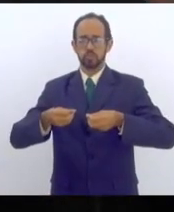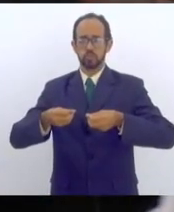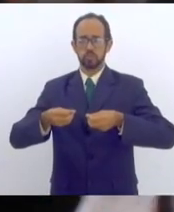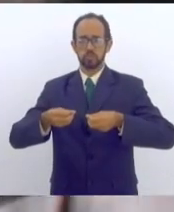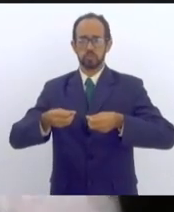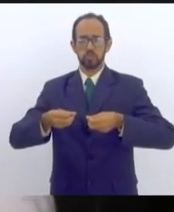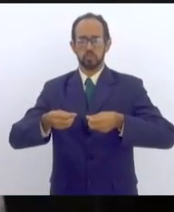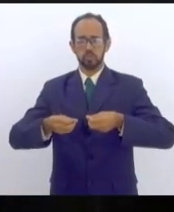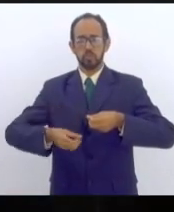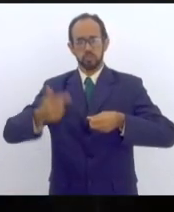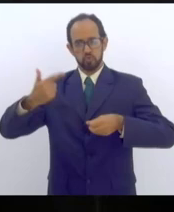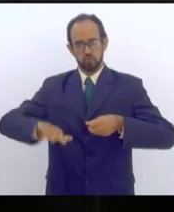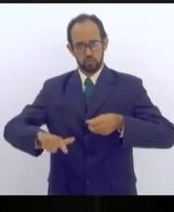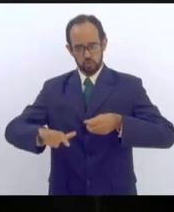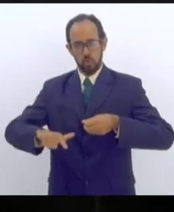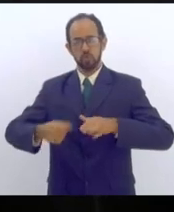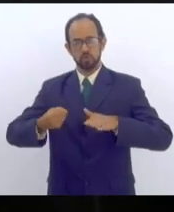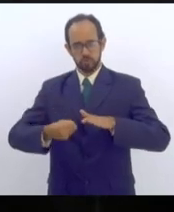se reelegeram.